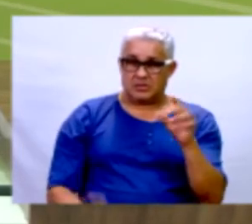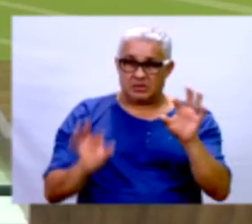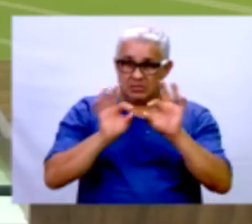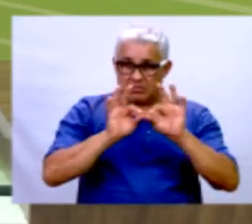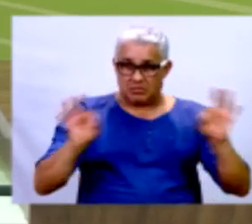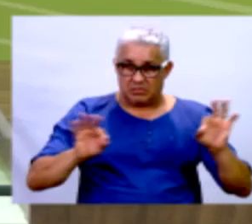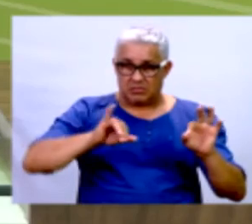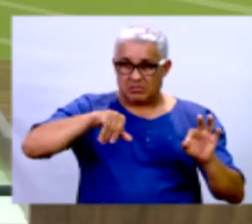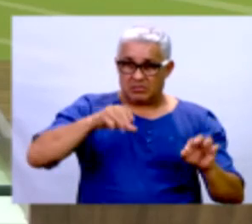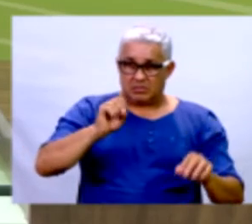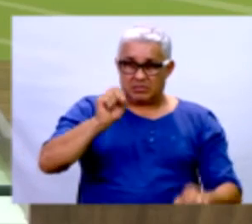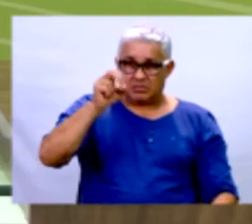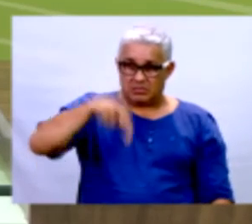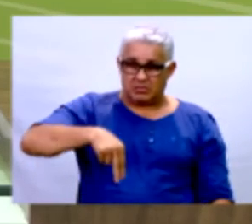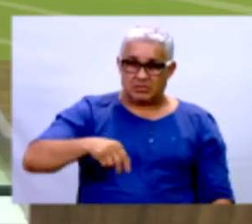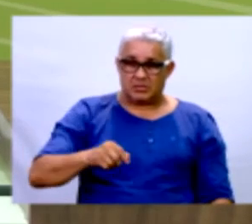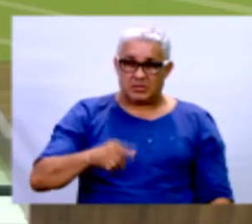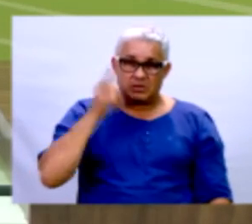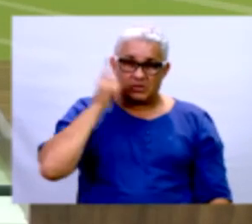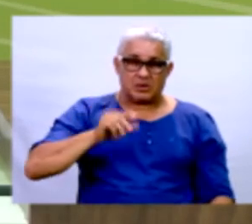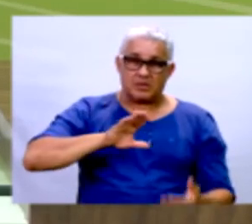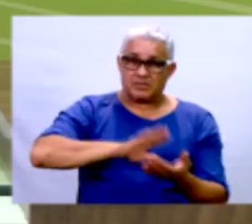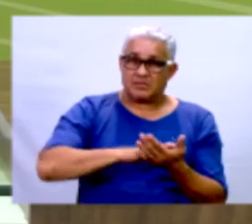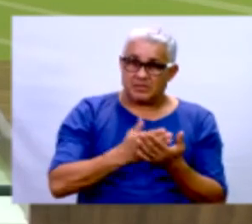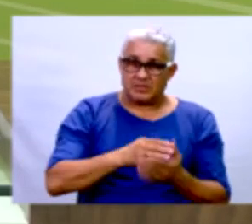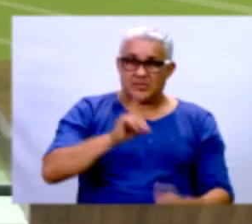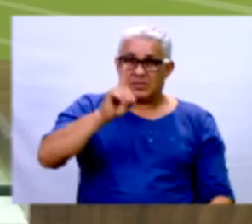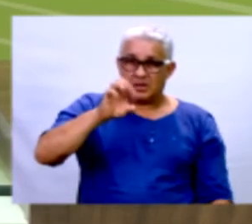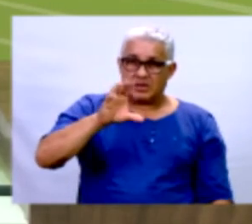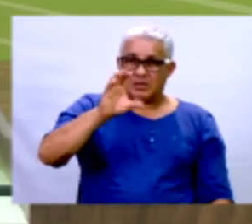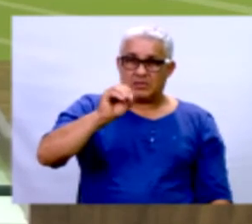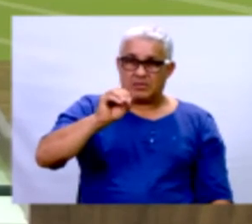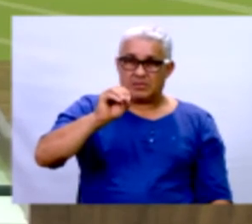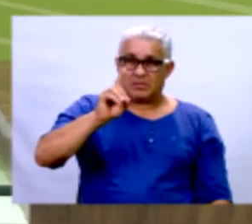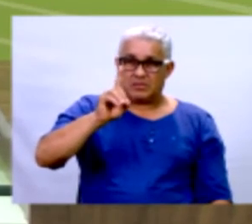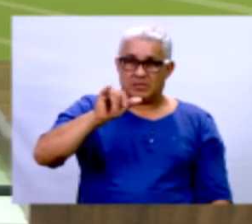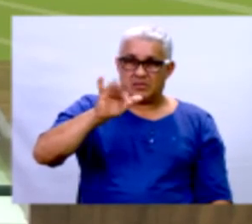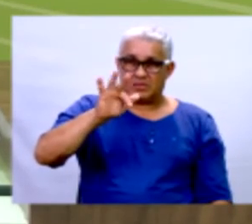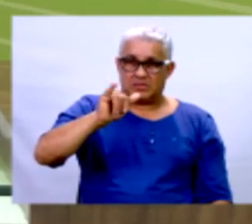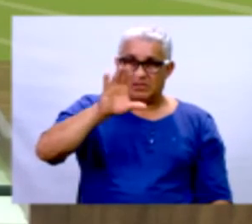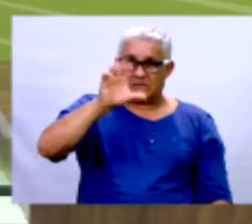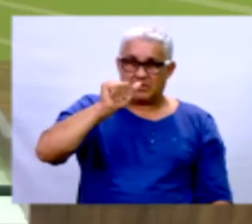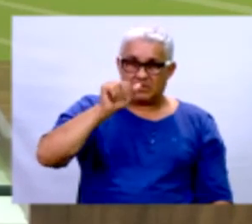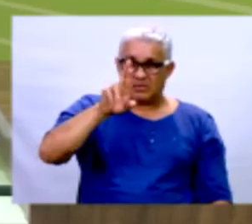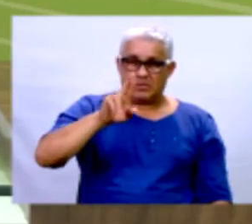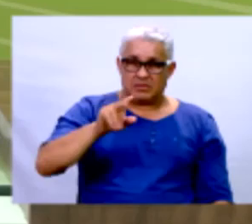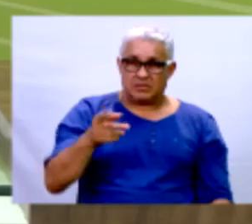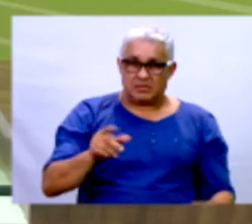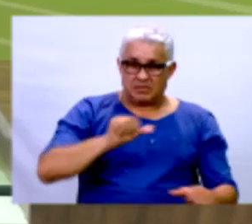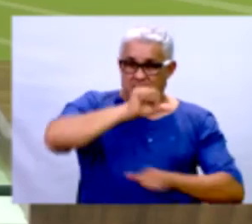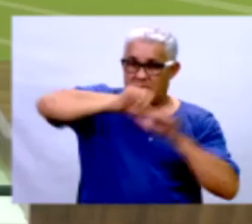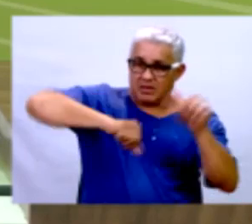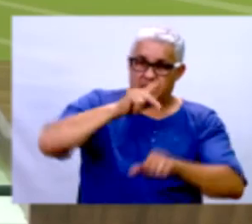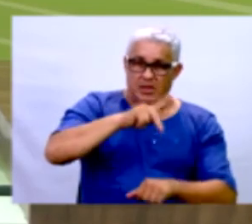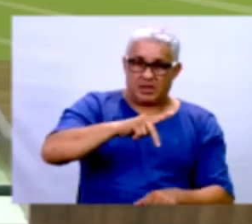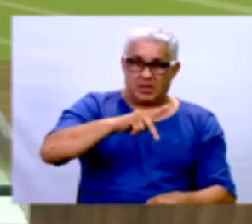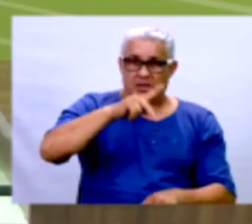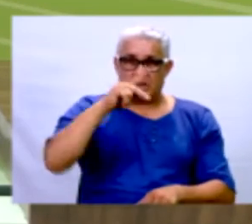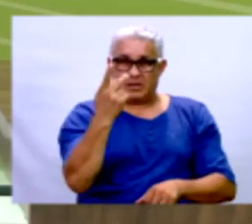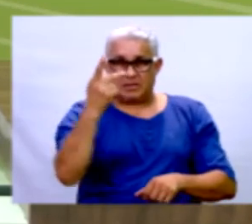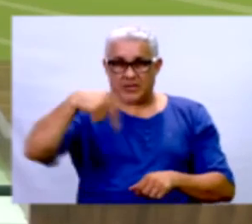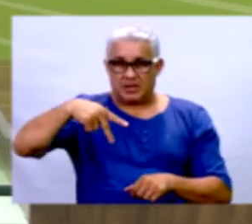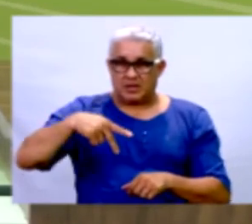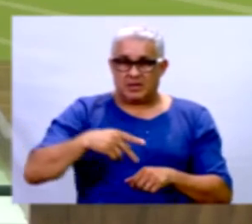JSON e consegue interpretar, vamos decodificá-la para o PHP, E o JSON Encode faz